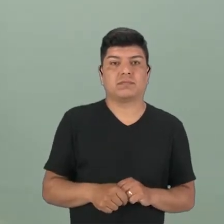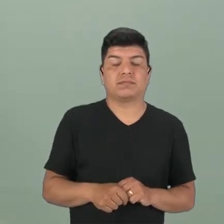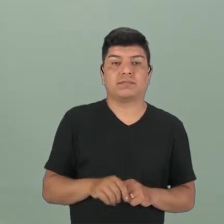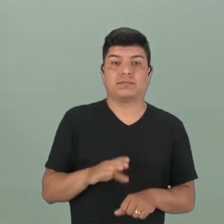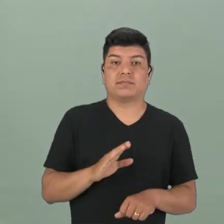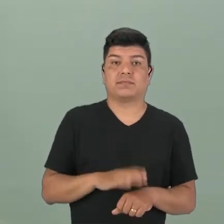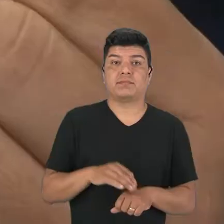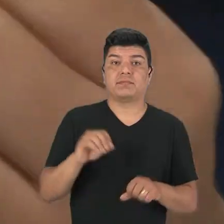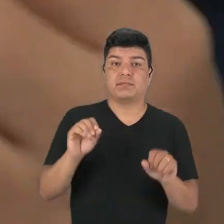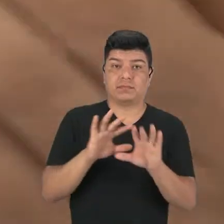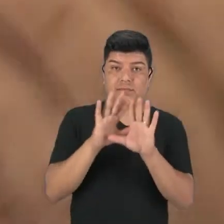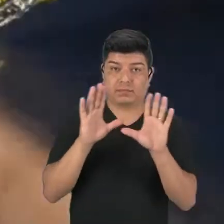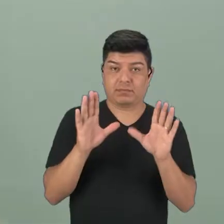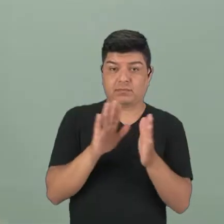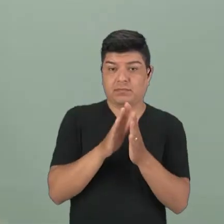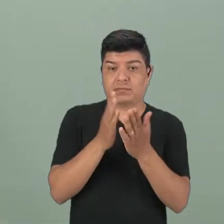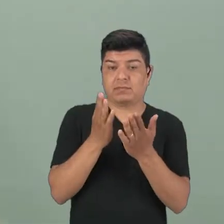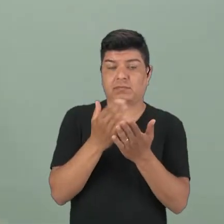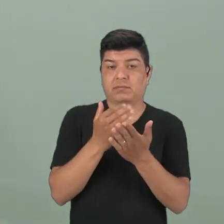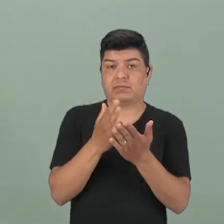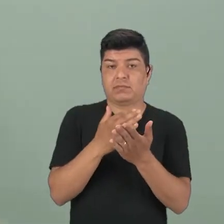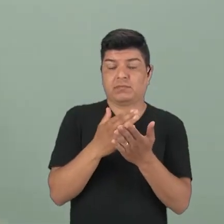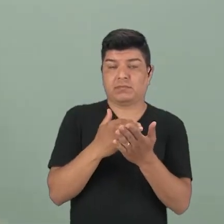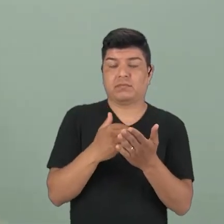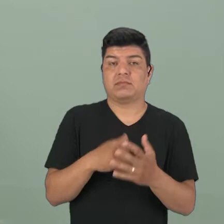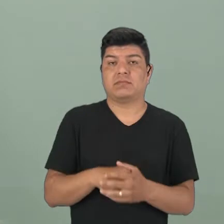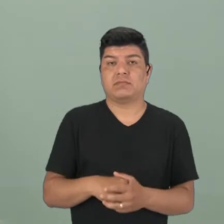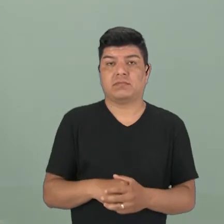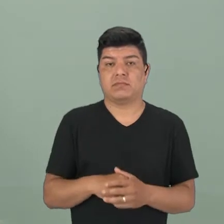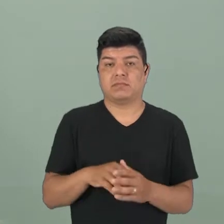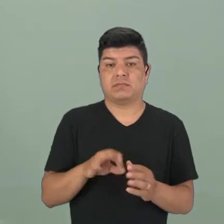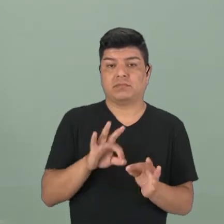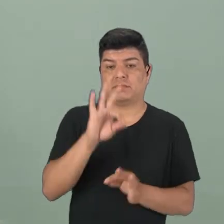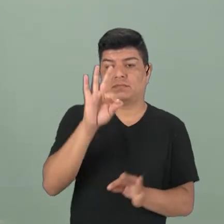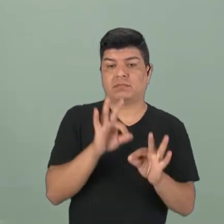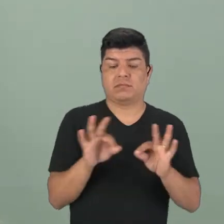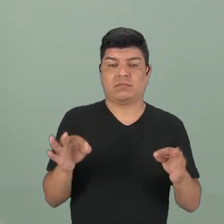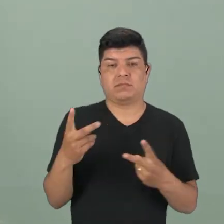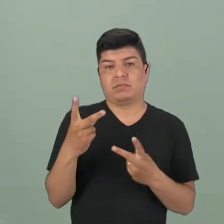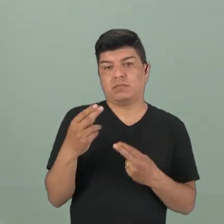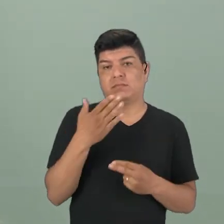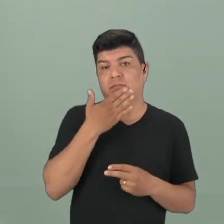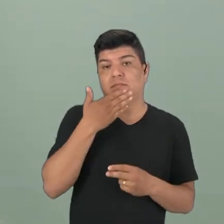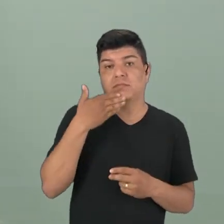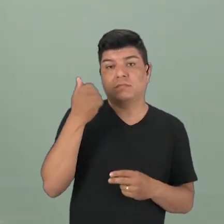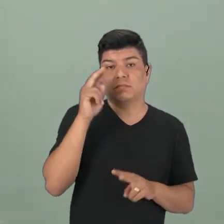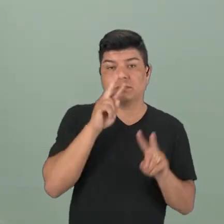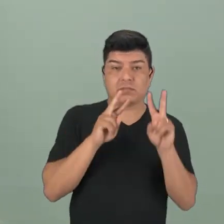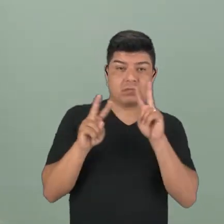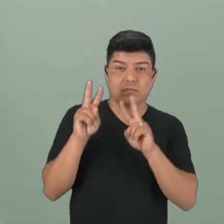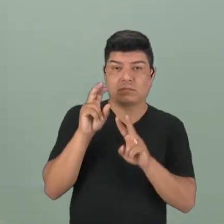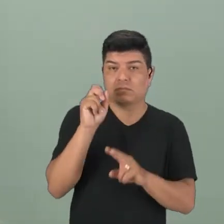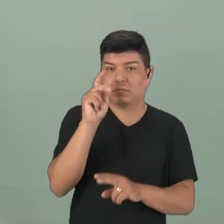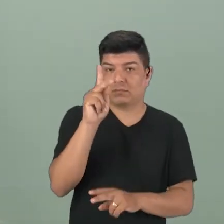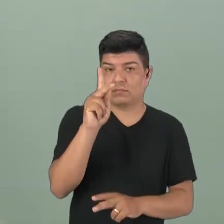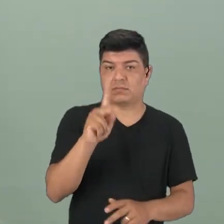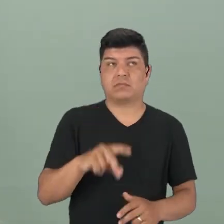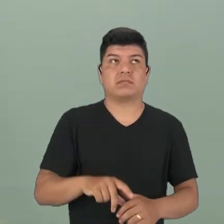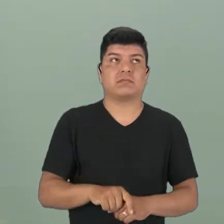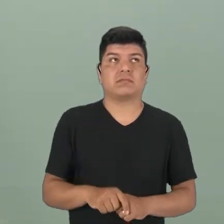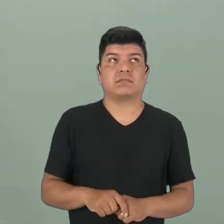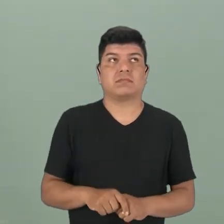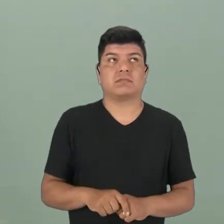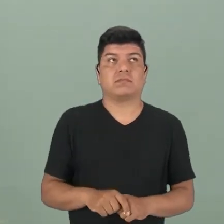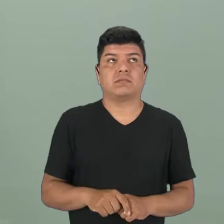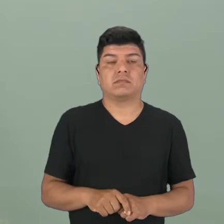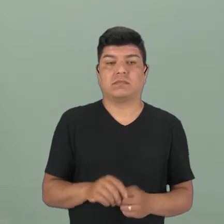mais clara do livro. Pegar a parte de baixo, que é a mesma medida. Que eu acho que fica melhor de vocês visualizarem. Iniciou